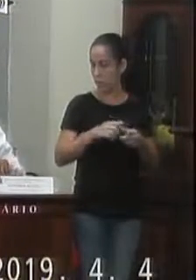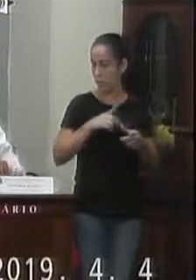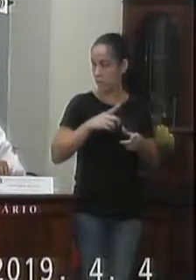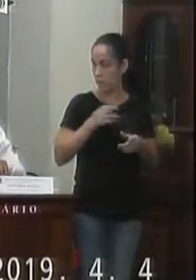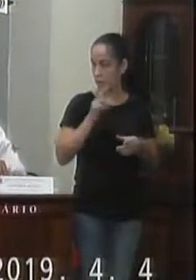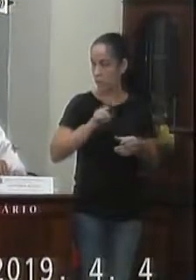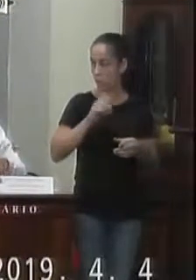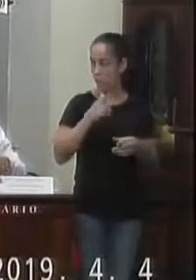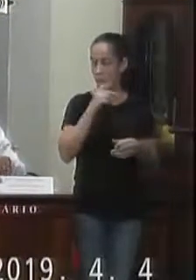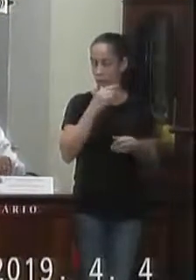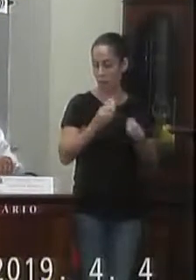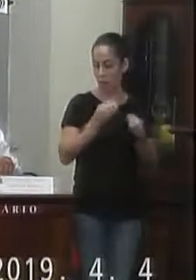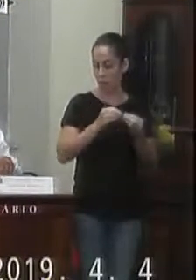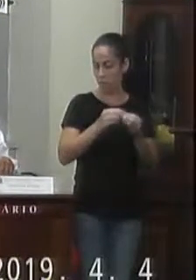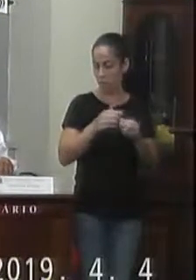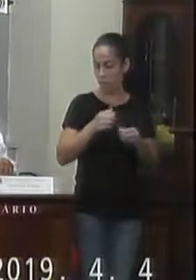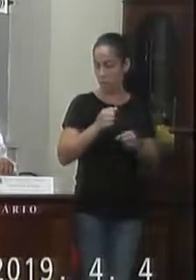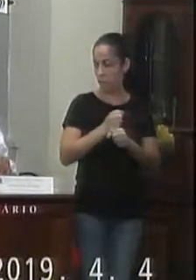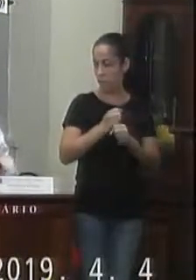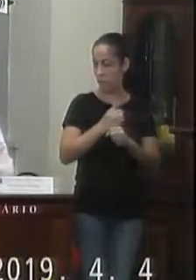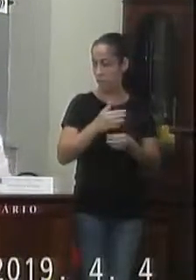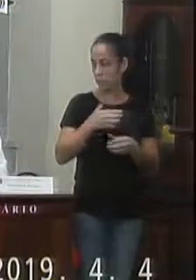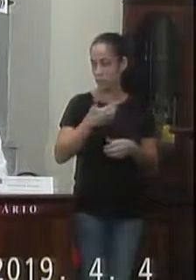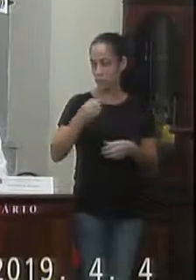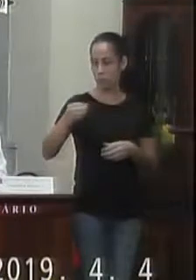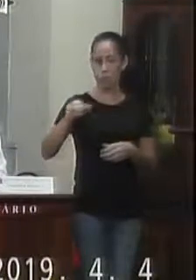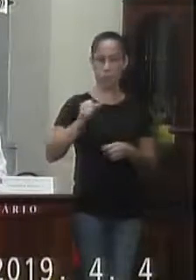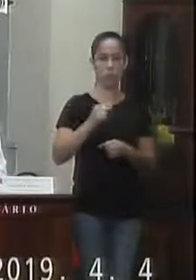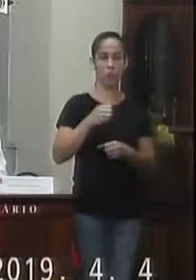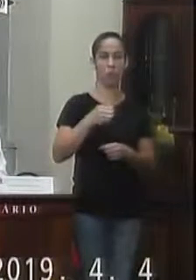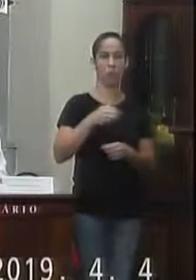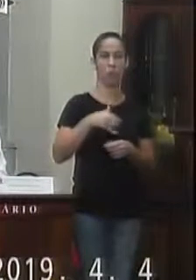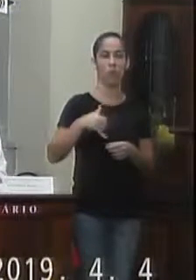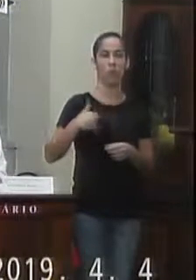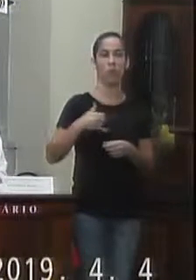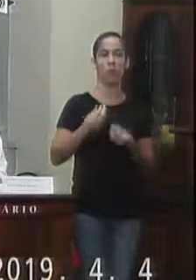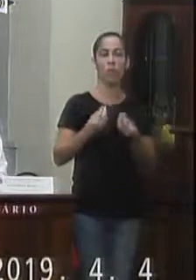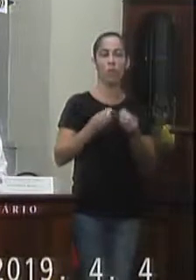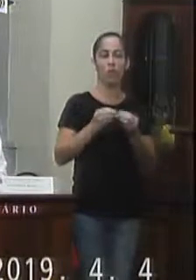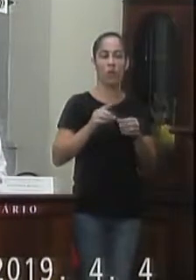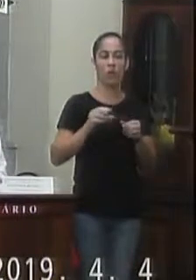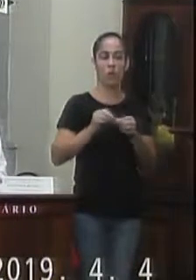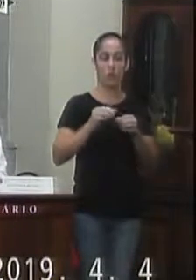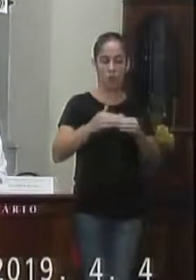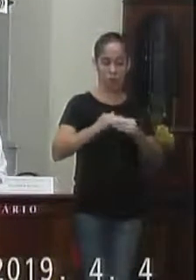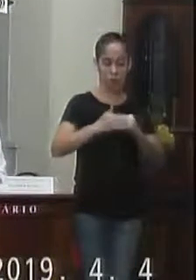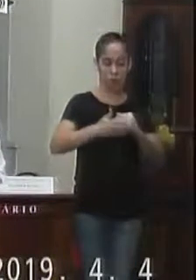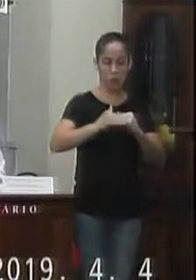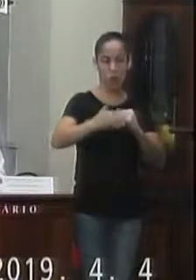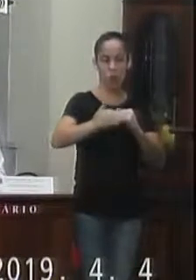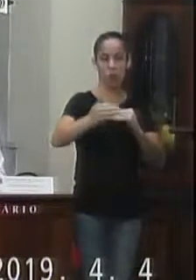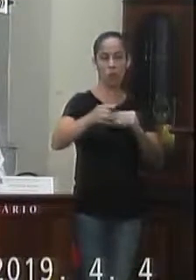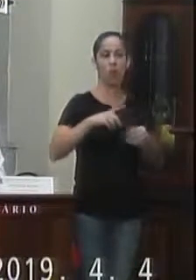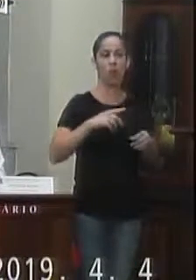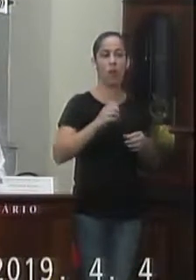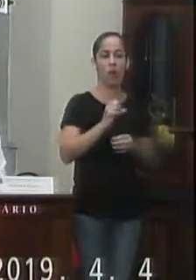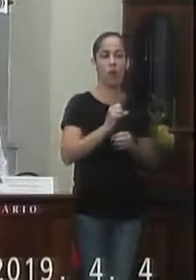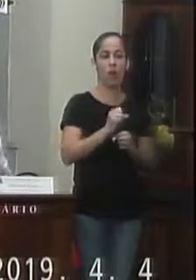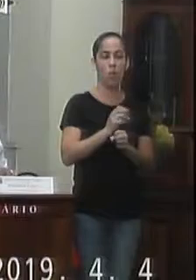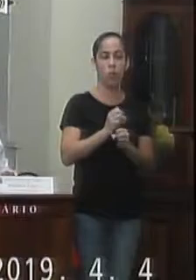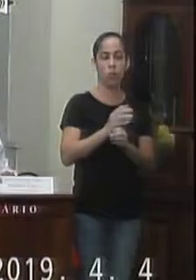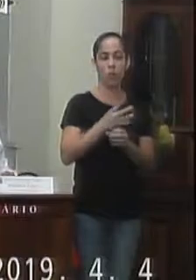consumo. Nos anos 80, o túnel completou 100 anos. Recebeu calçamento de pedra, pé de mulher, que foi instalada uma bomba d'água. Por fim, informa que, ultimamente,